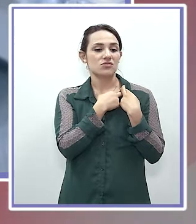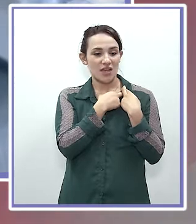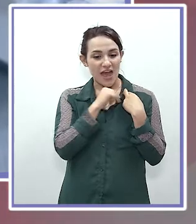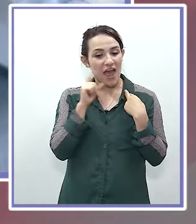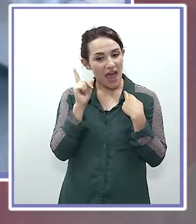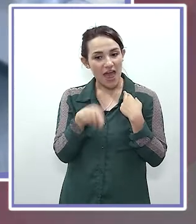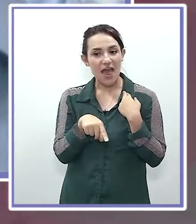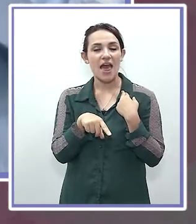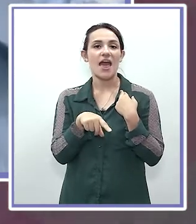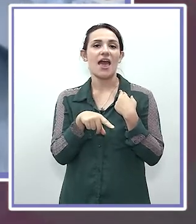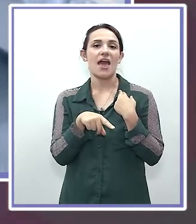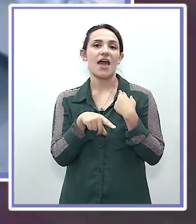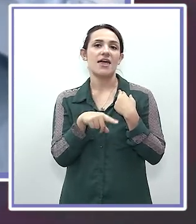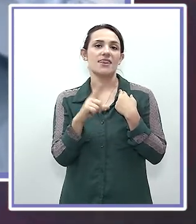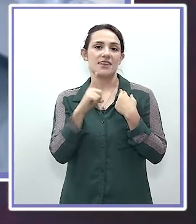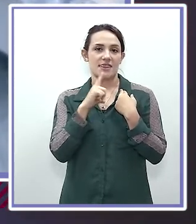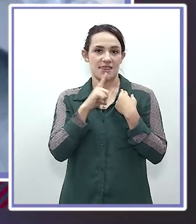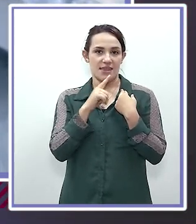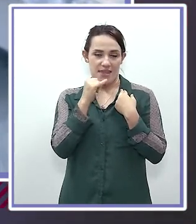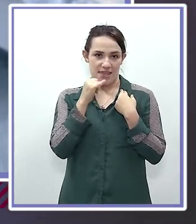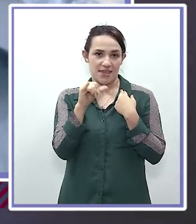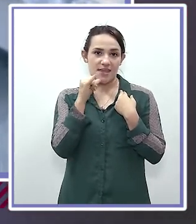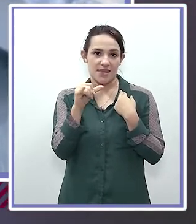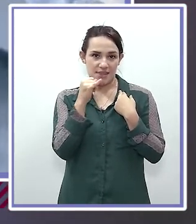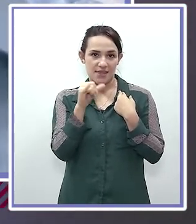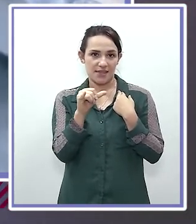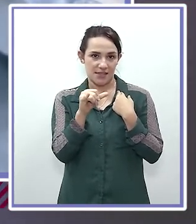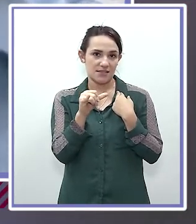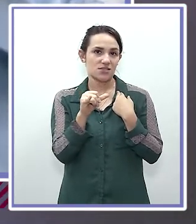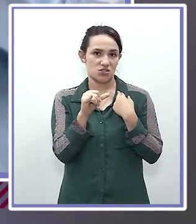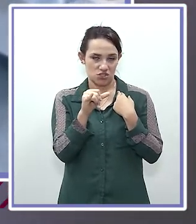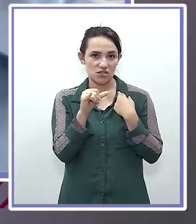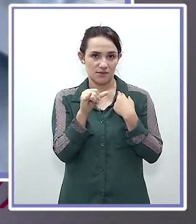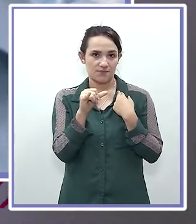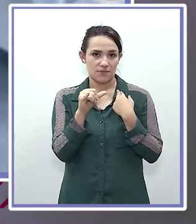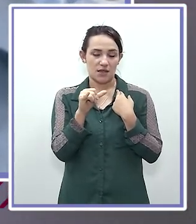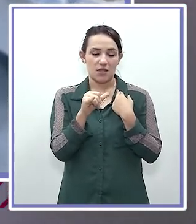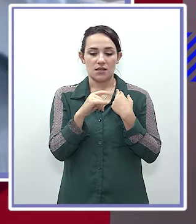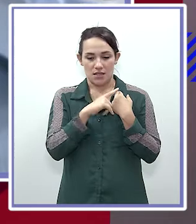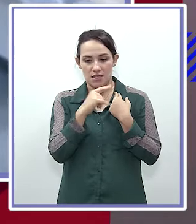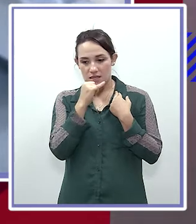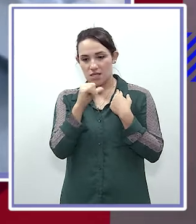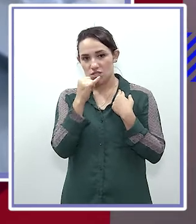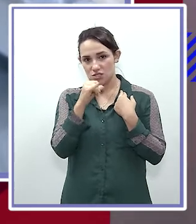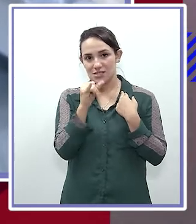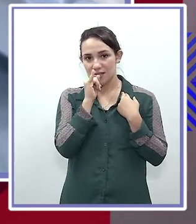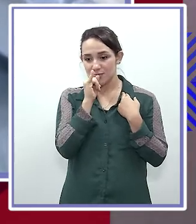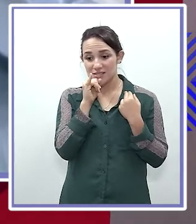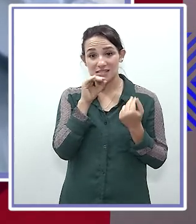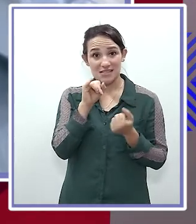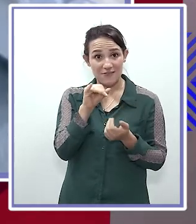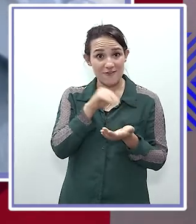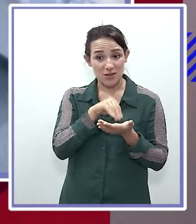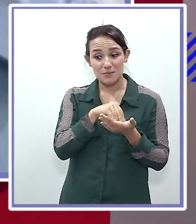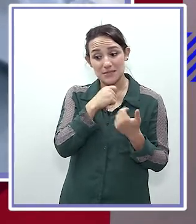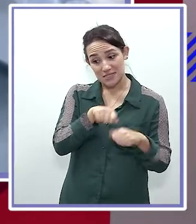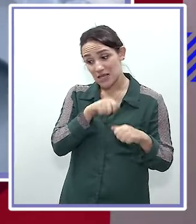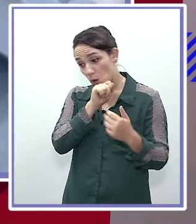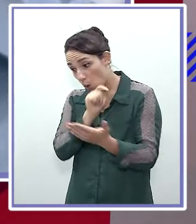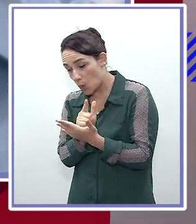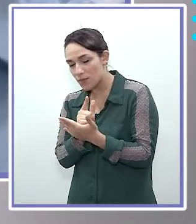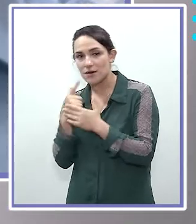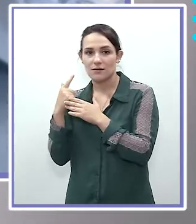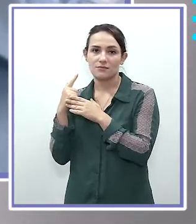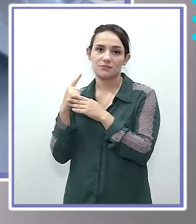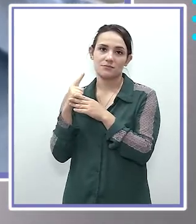quantidade de energia que já vem de Itaipu, justamente pela proximidade. Então, o Sudeste, o Centro-Oeste e o